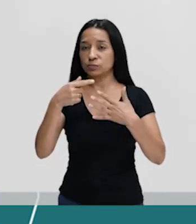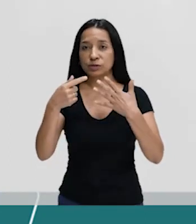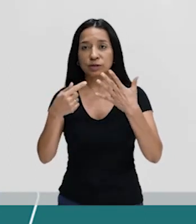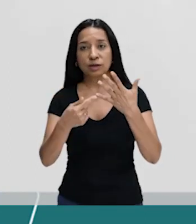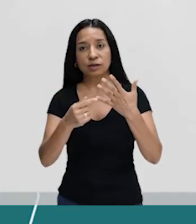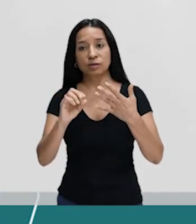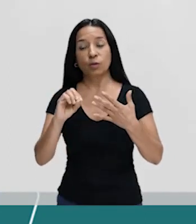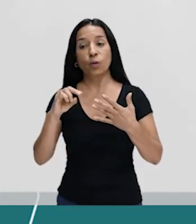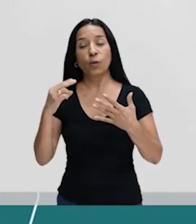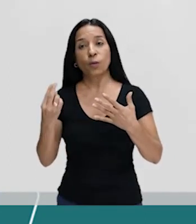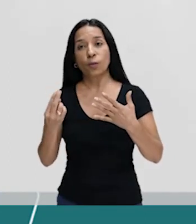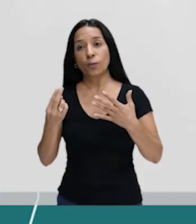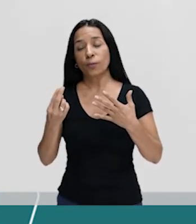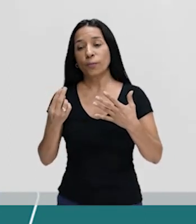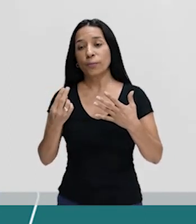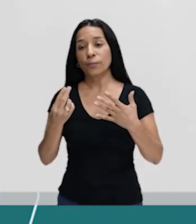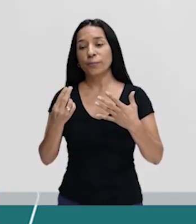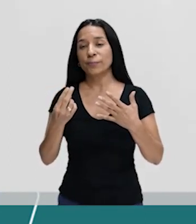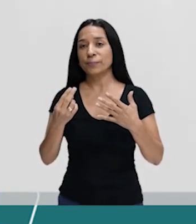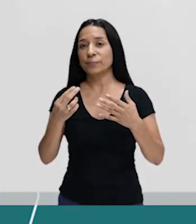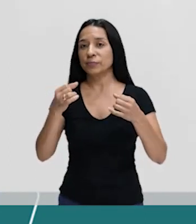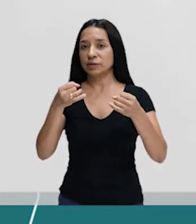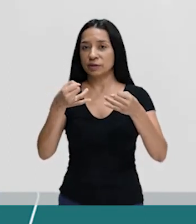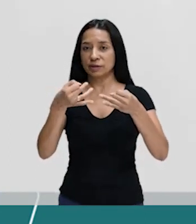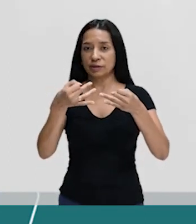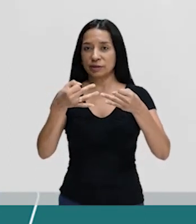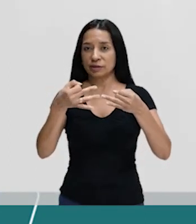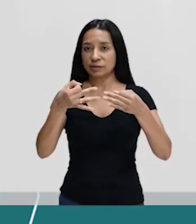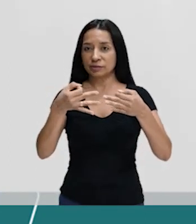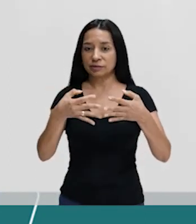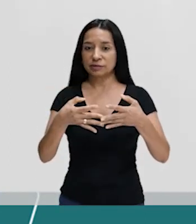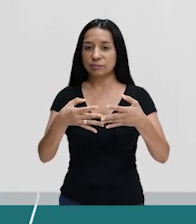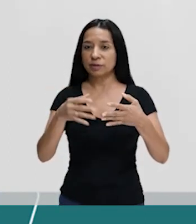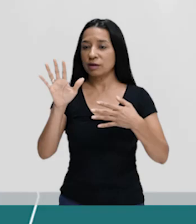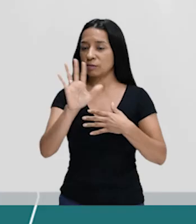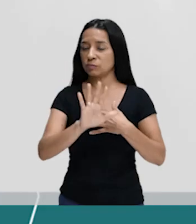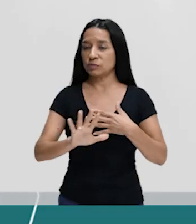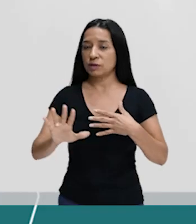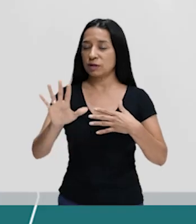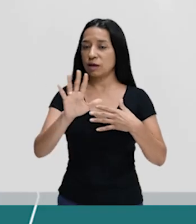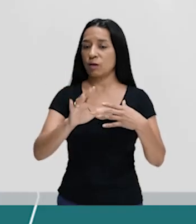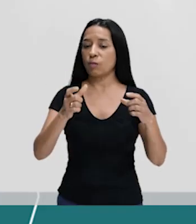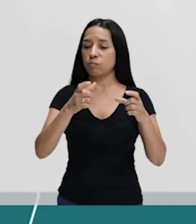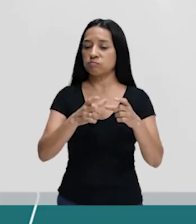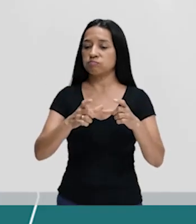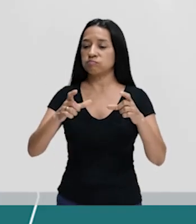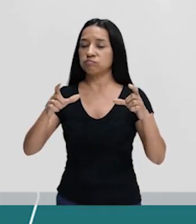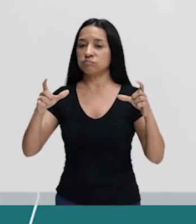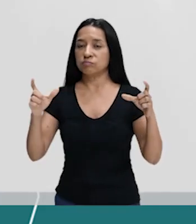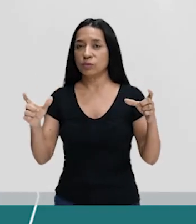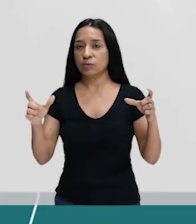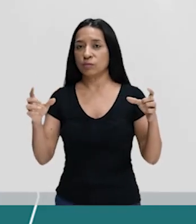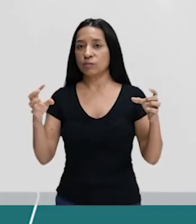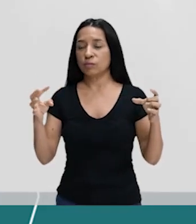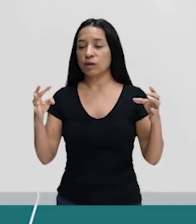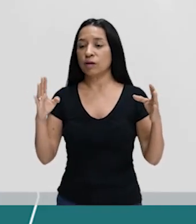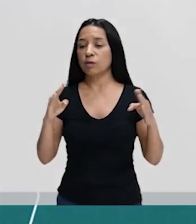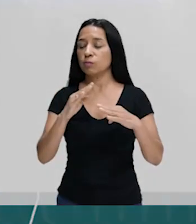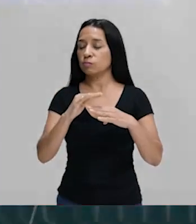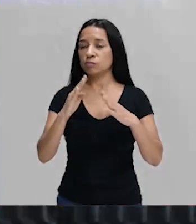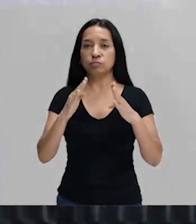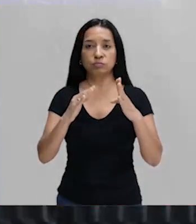seja, falamos de uma forma muito geral, bem ampla, sobre toda a